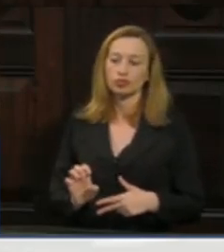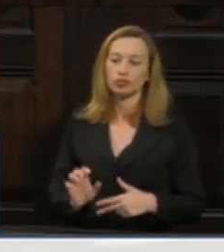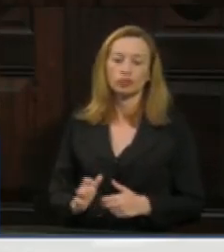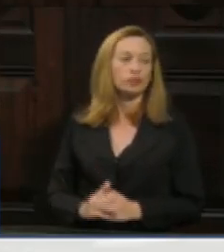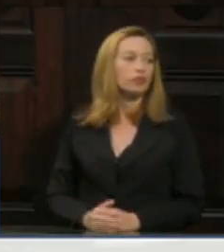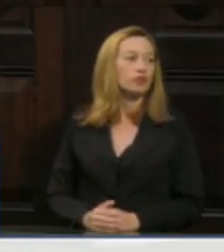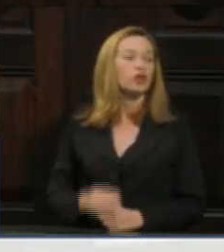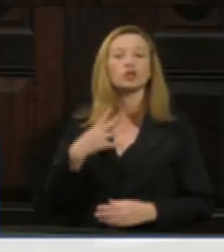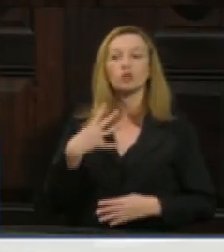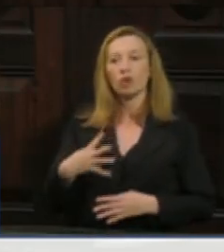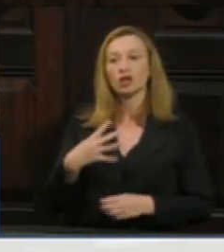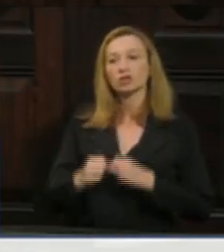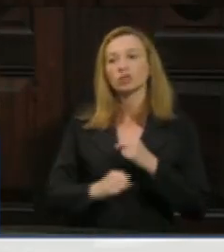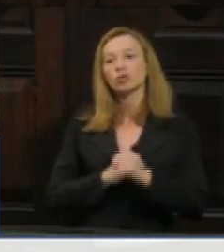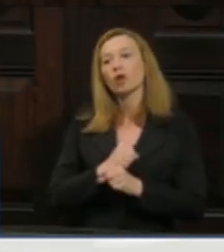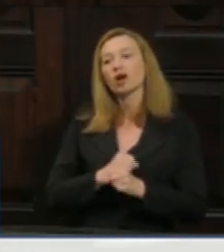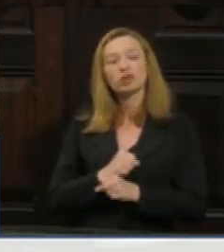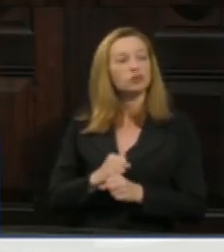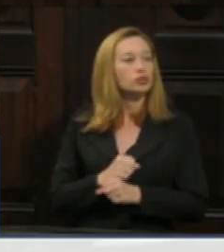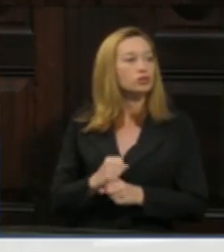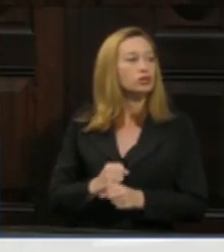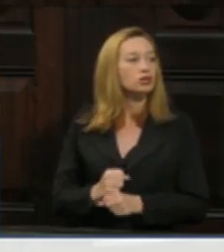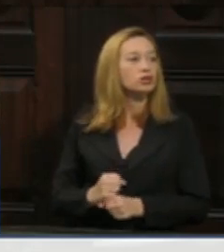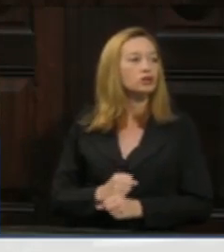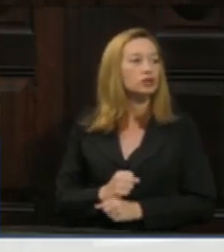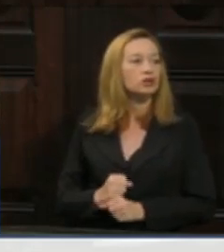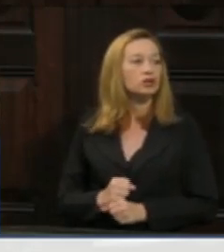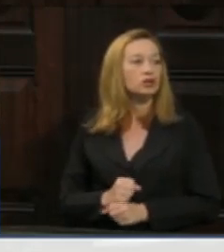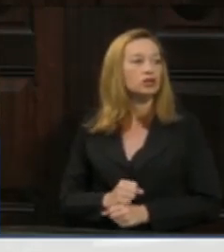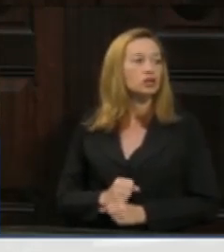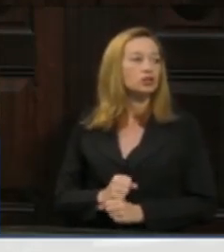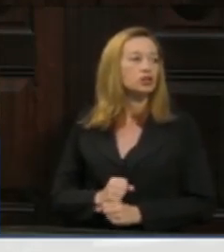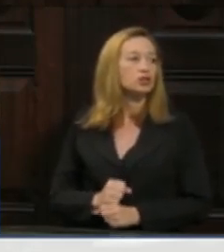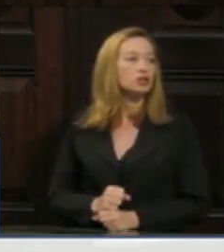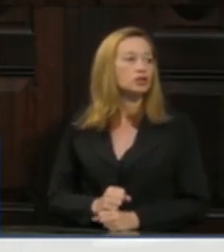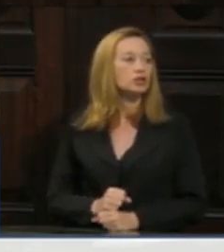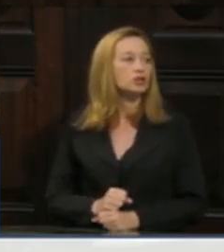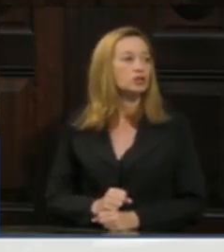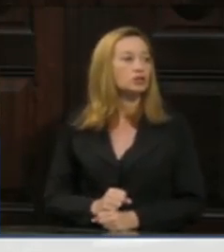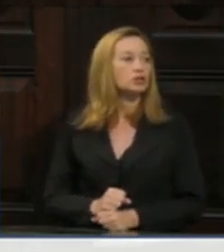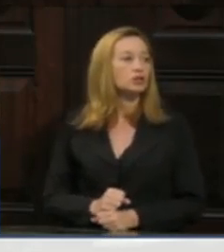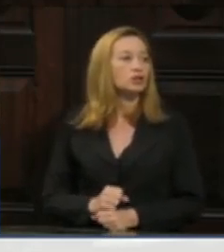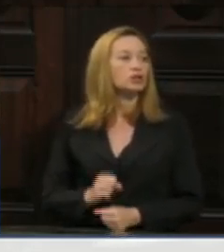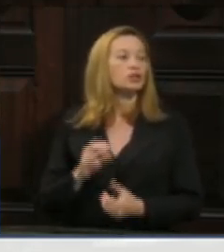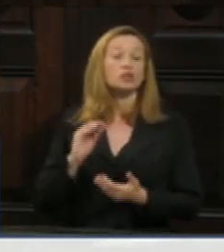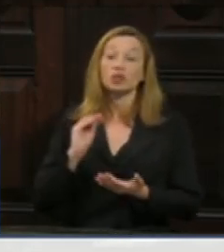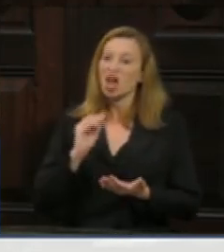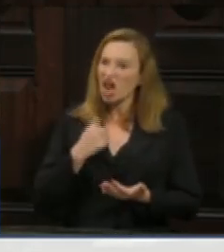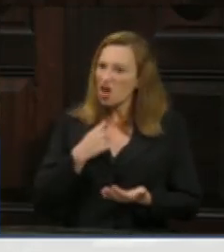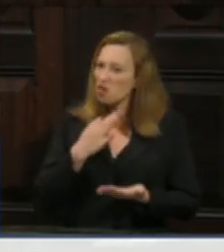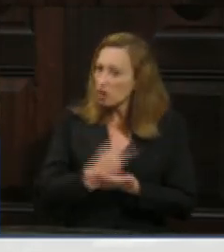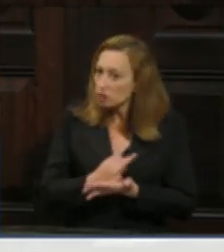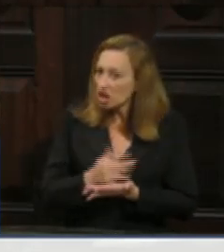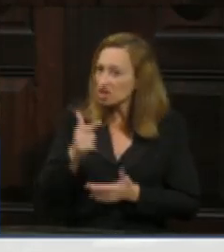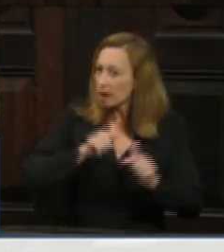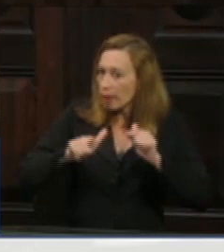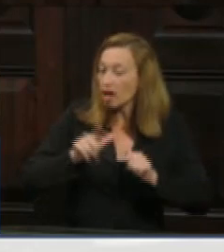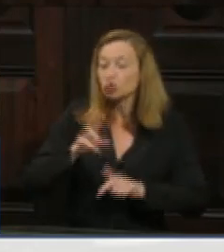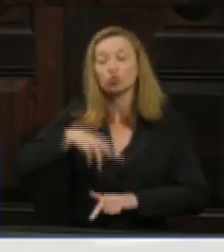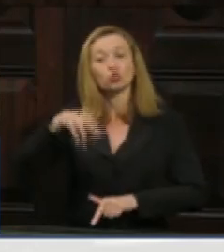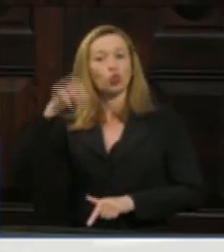presidente, de cumprir um mandato íntegro,